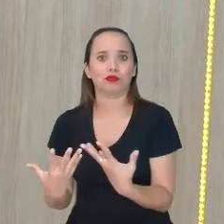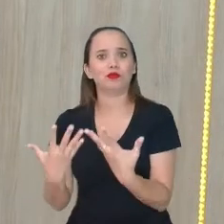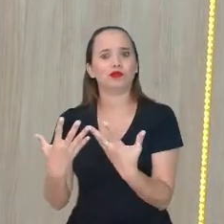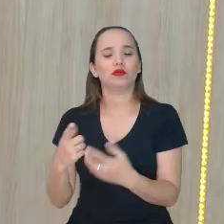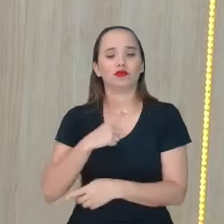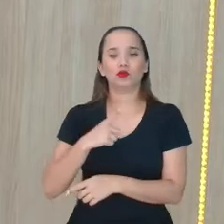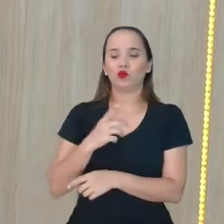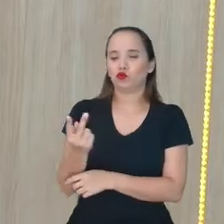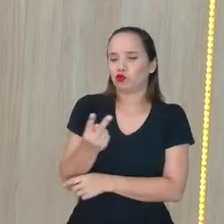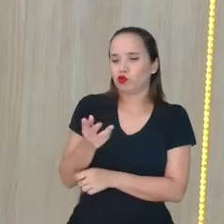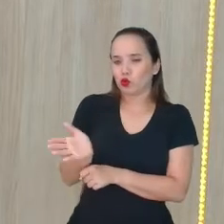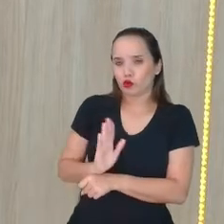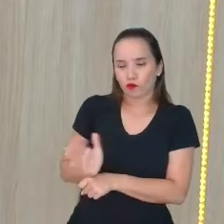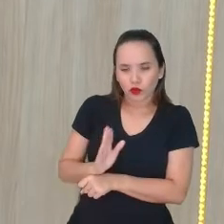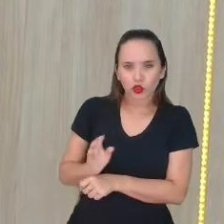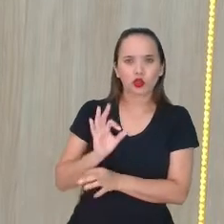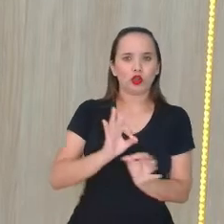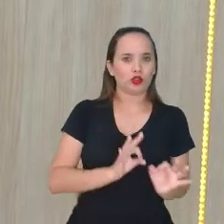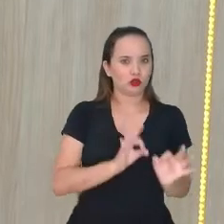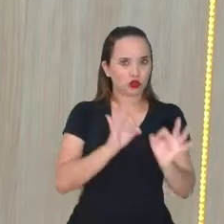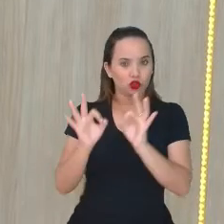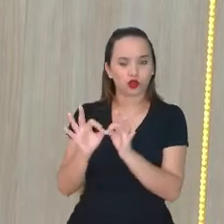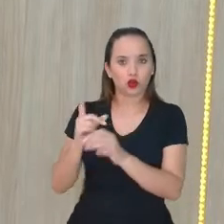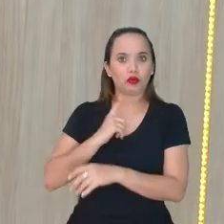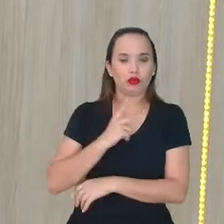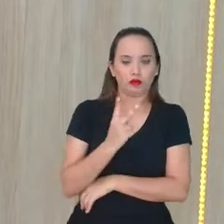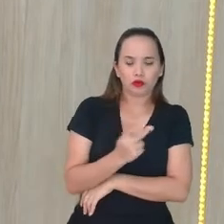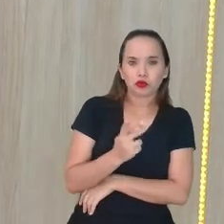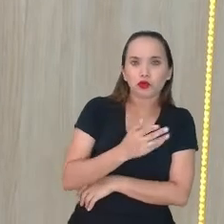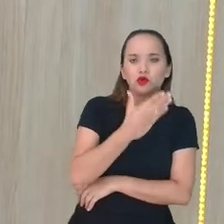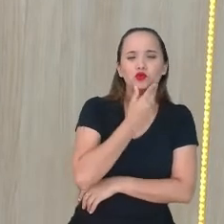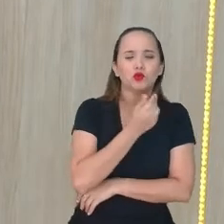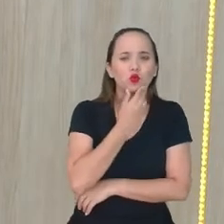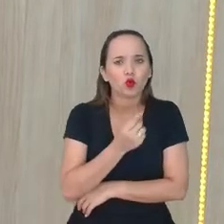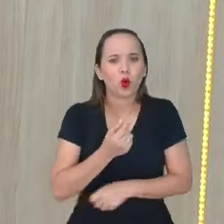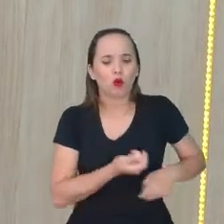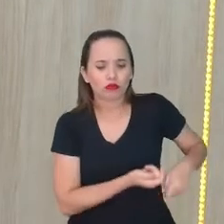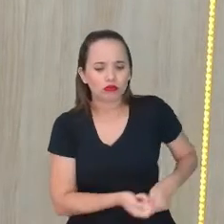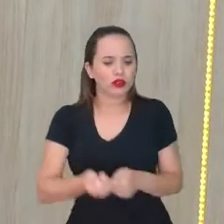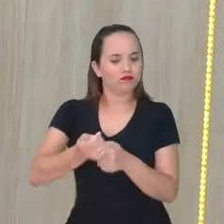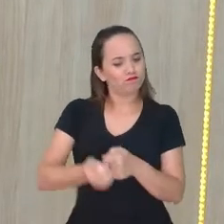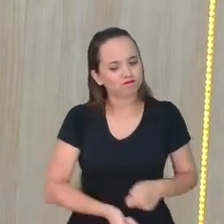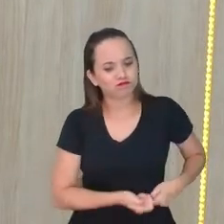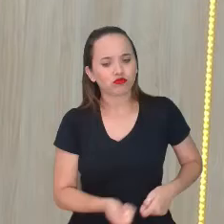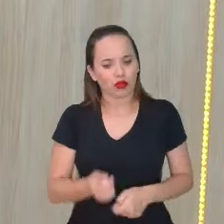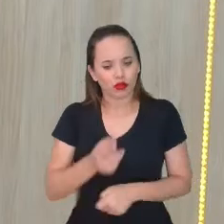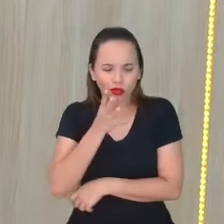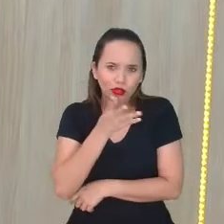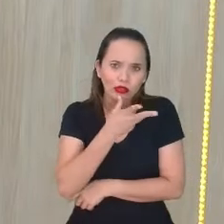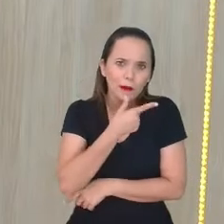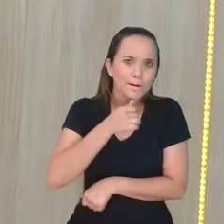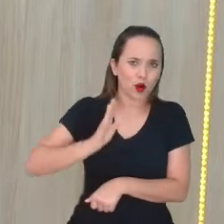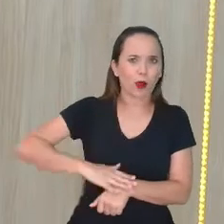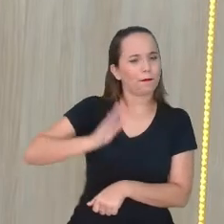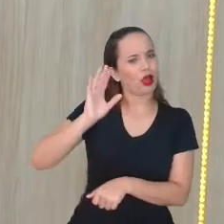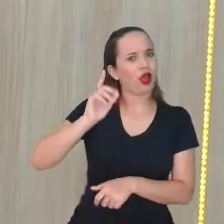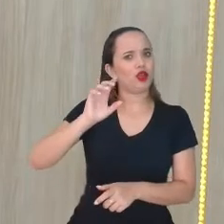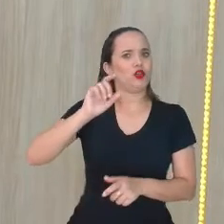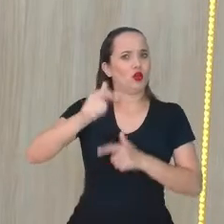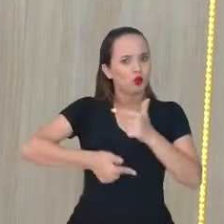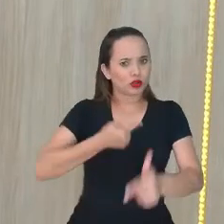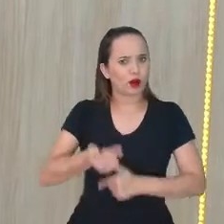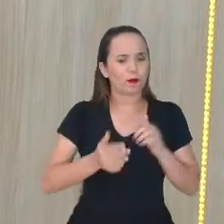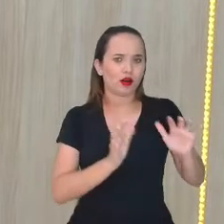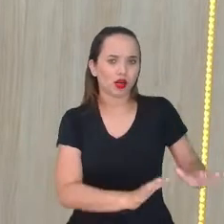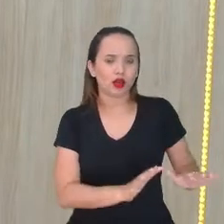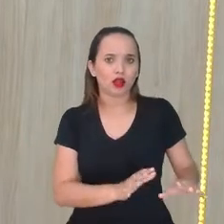vídeos iniciais, né? Ali o cara com a enxada, naquele trabalho braçal, ele demora muito mais fazer aquele trabalho do que